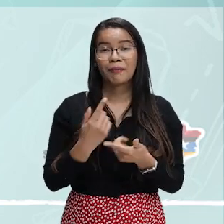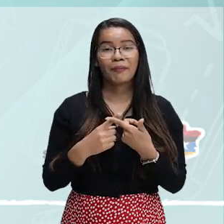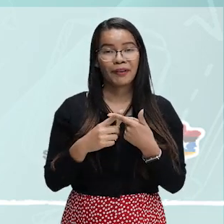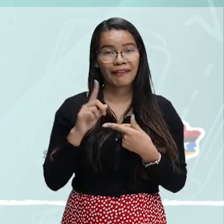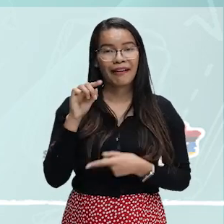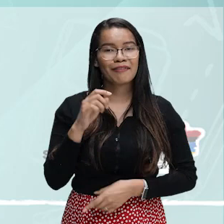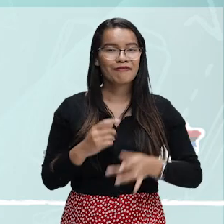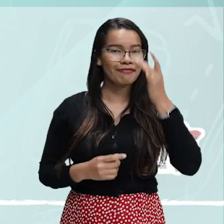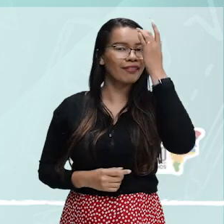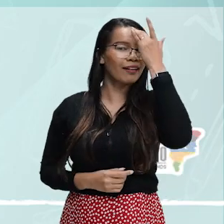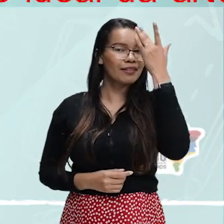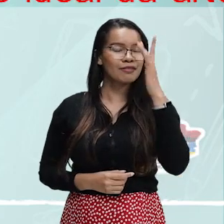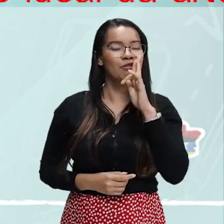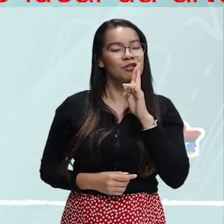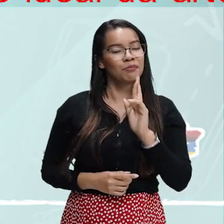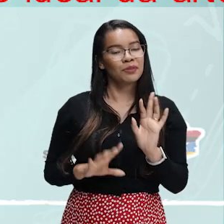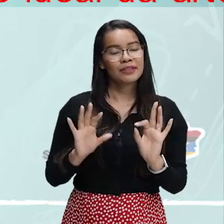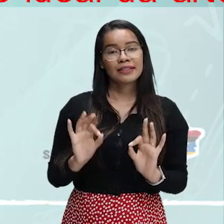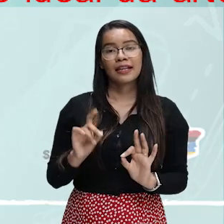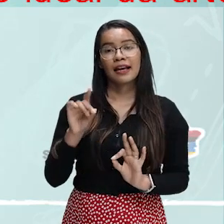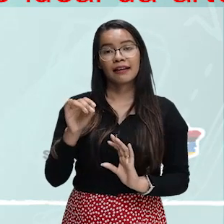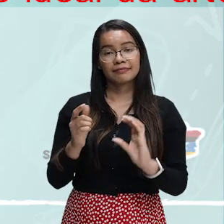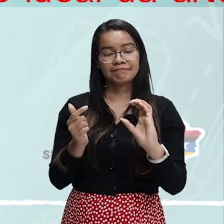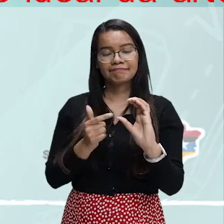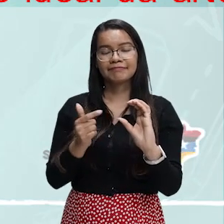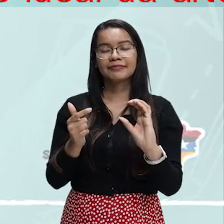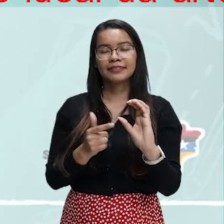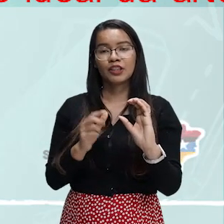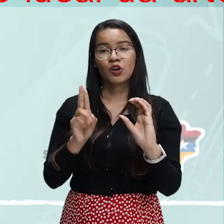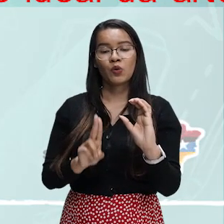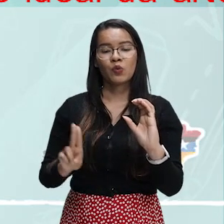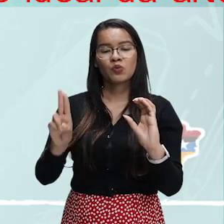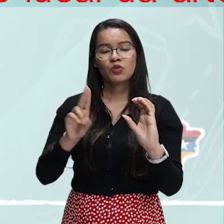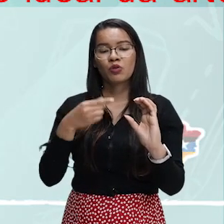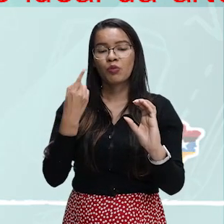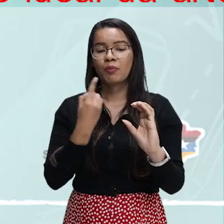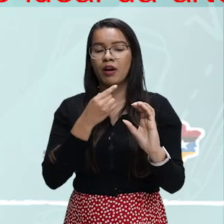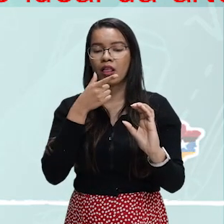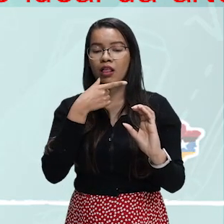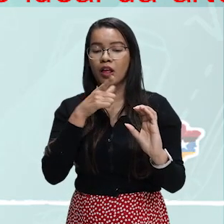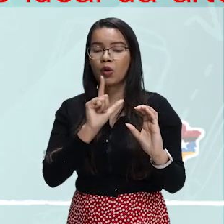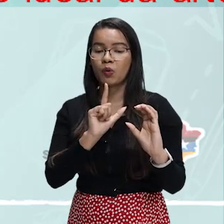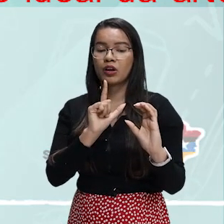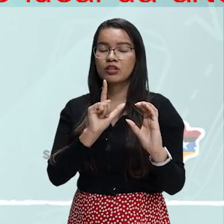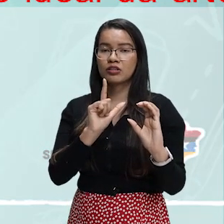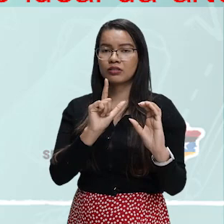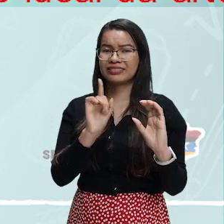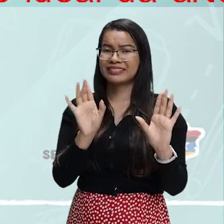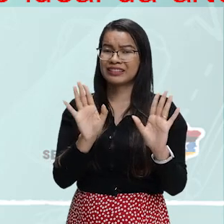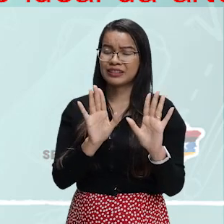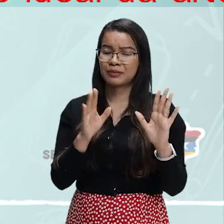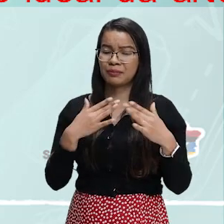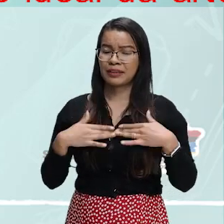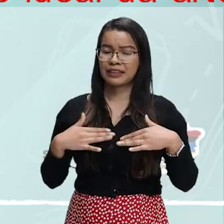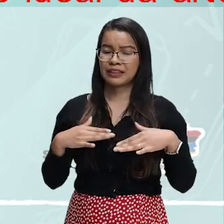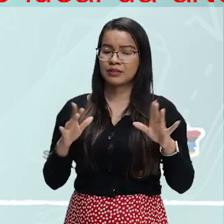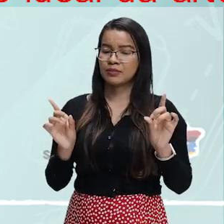fácil. A resposta certa é a letra C. Utiliza uma linguagem de maneirismo? Nunca.